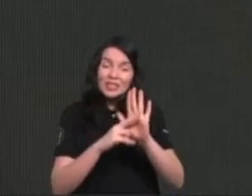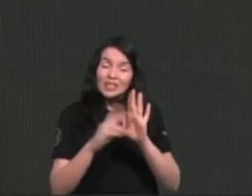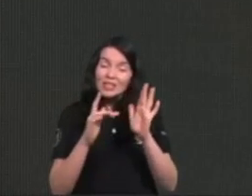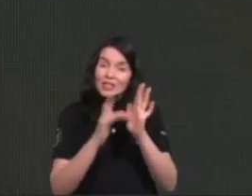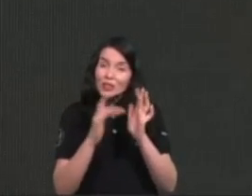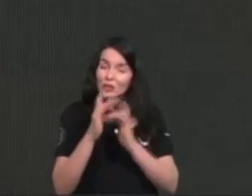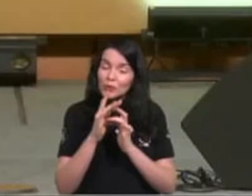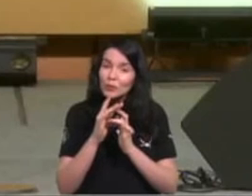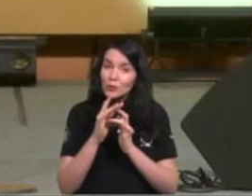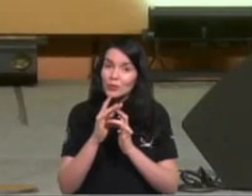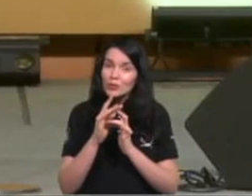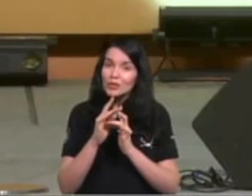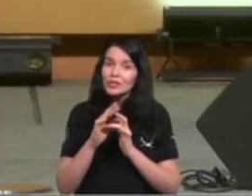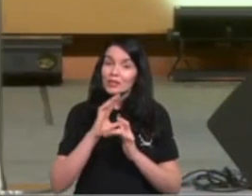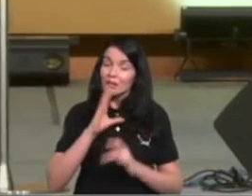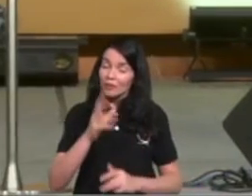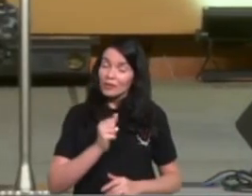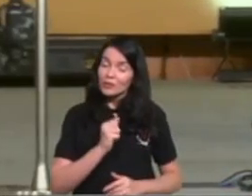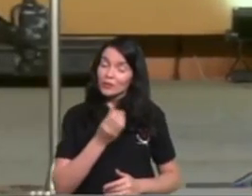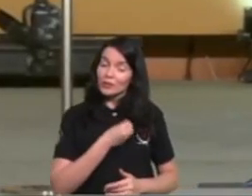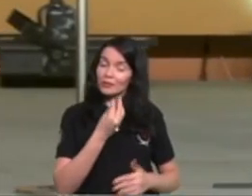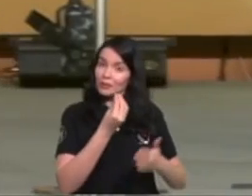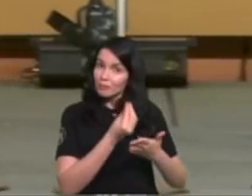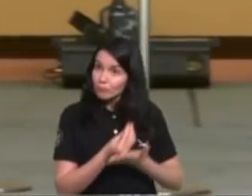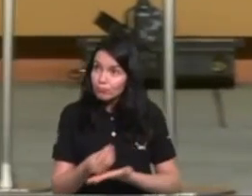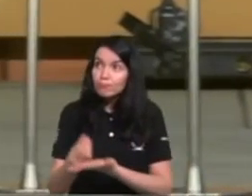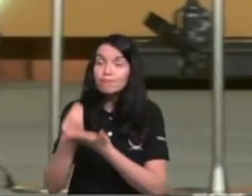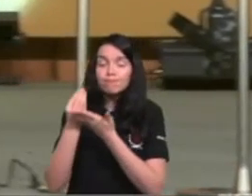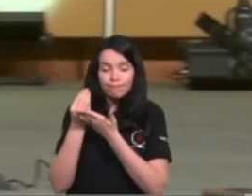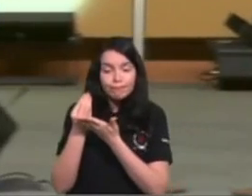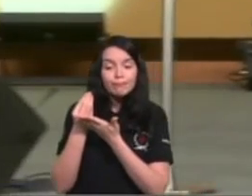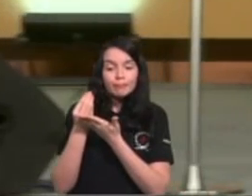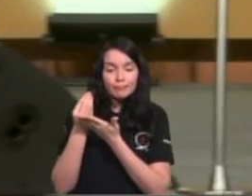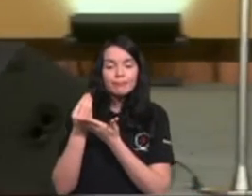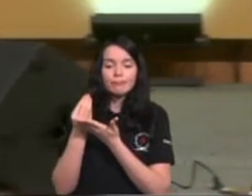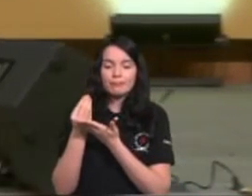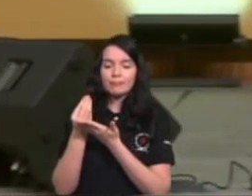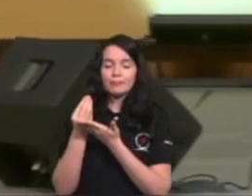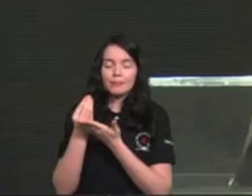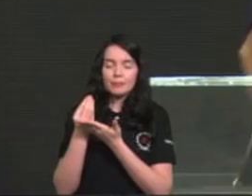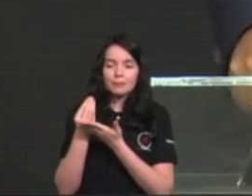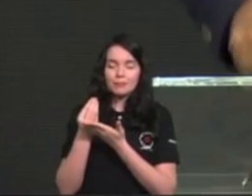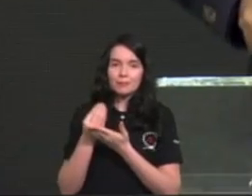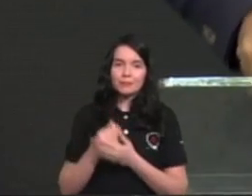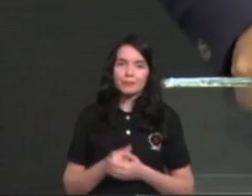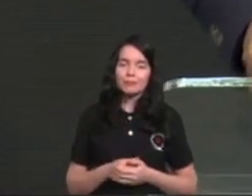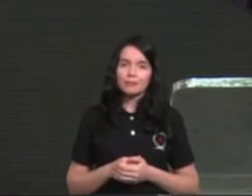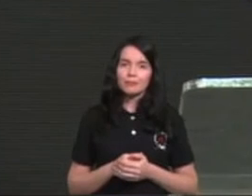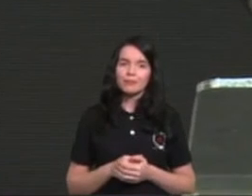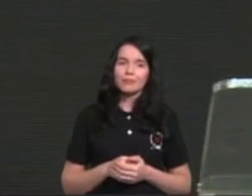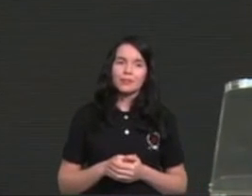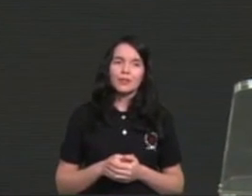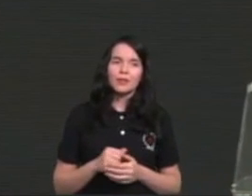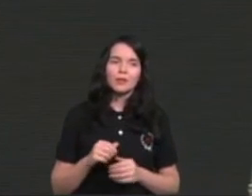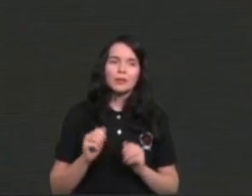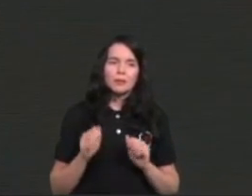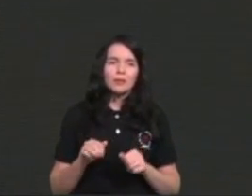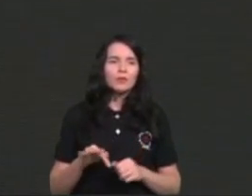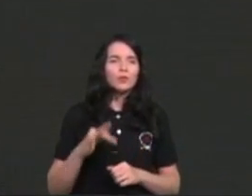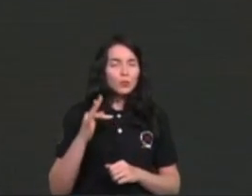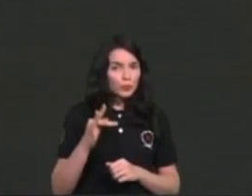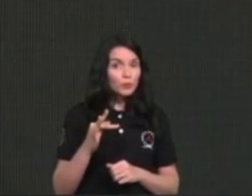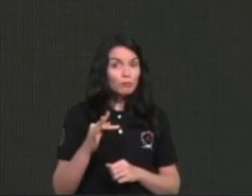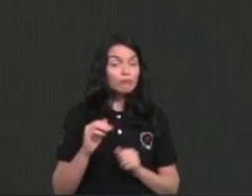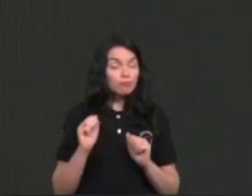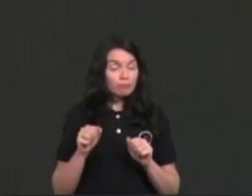é o salvador entregar sua vida a ele e o que você pode vir a ser